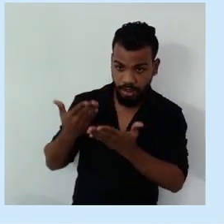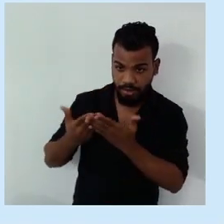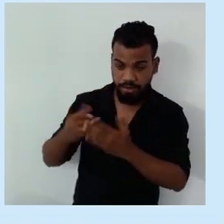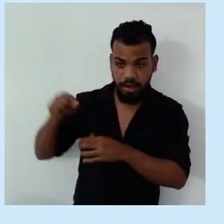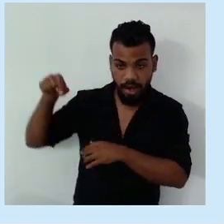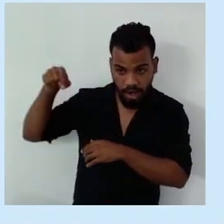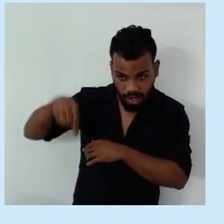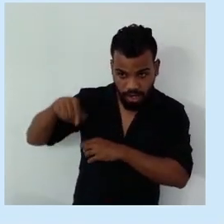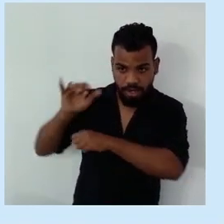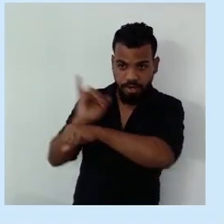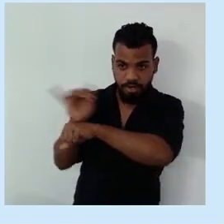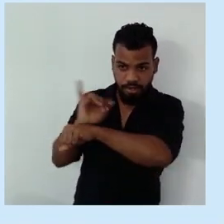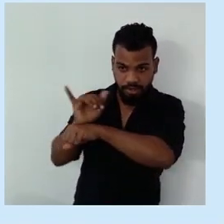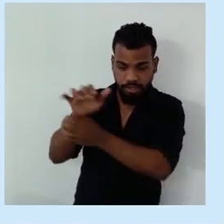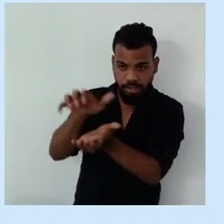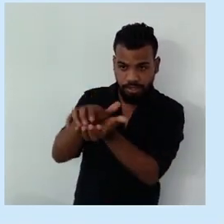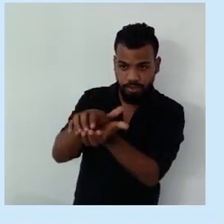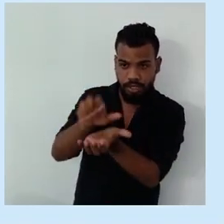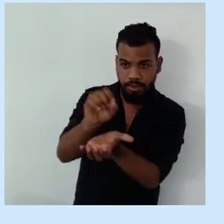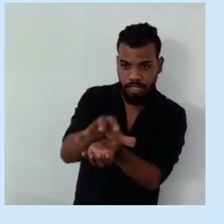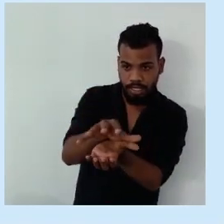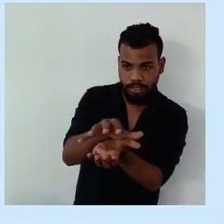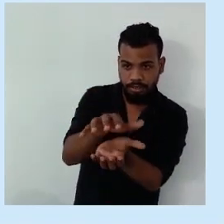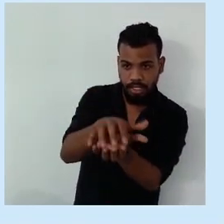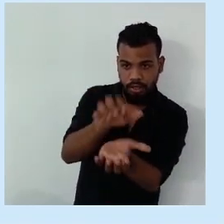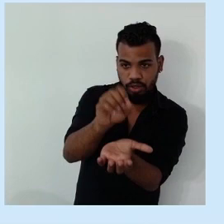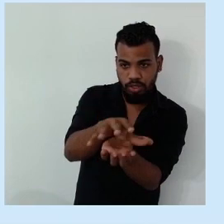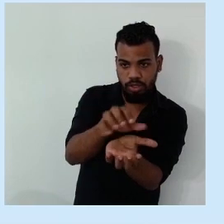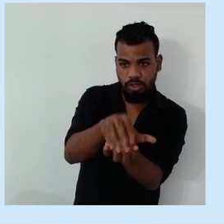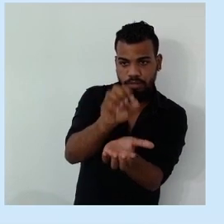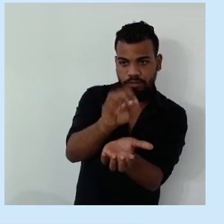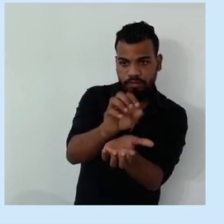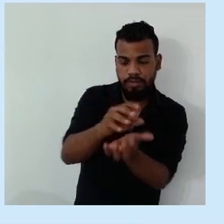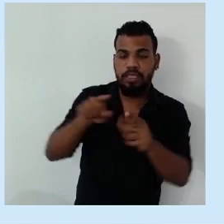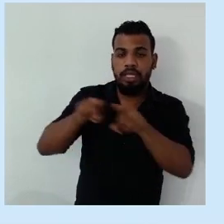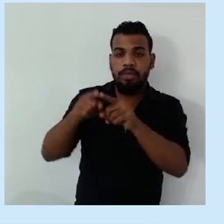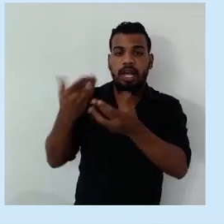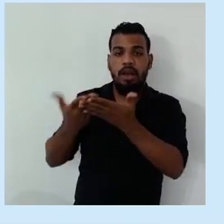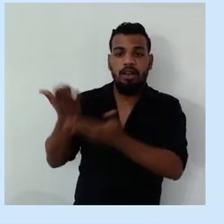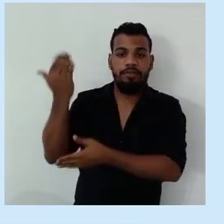nosso canal do Educa PR. Reveja as outras aulas.